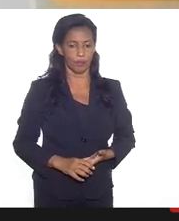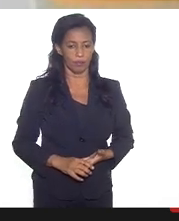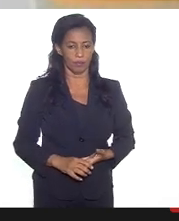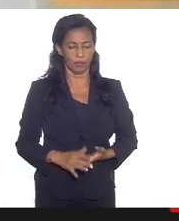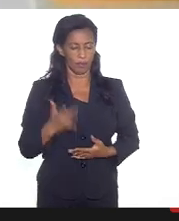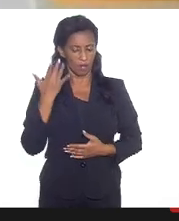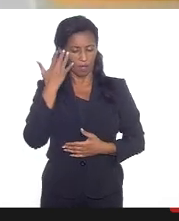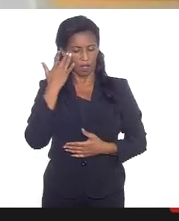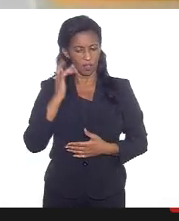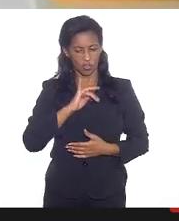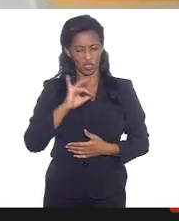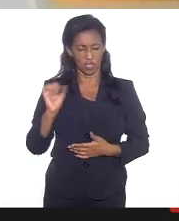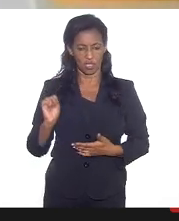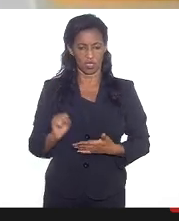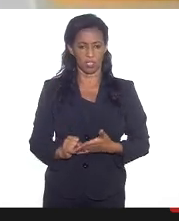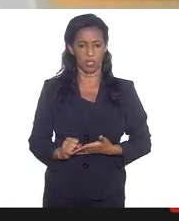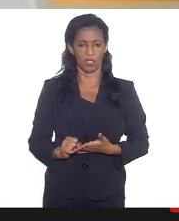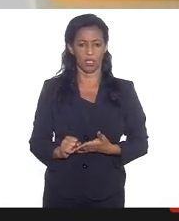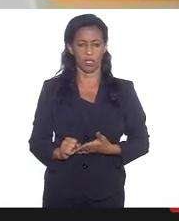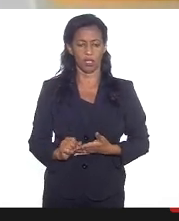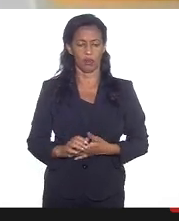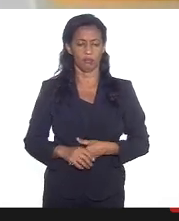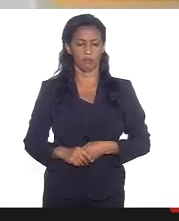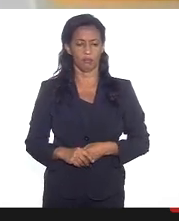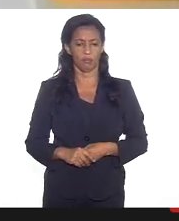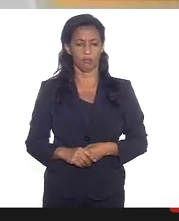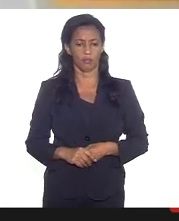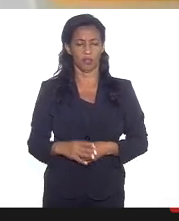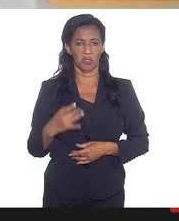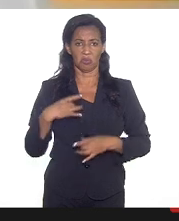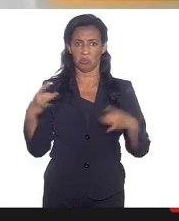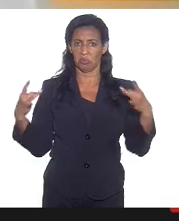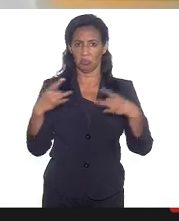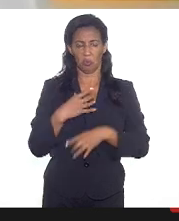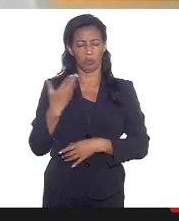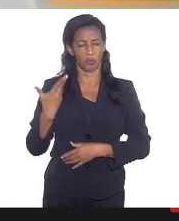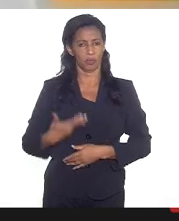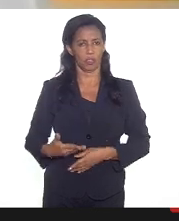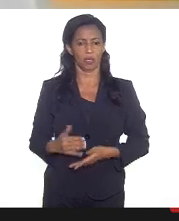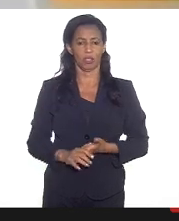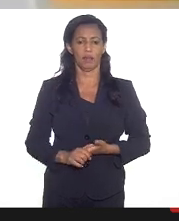que isso, e estou à